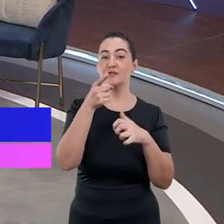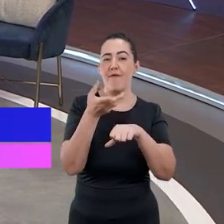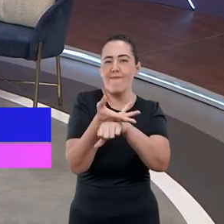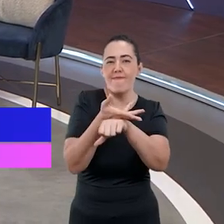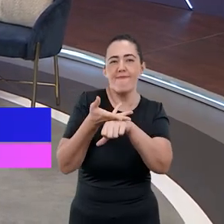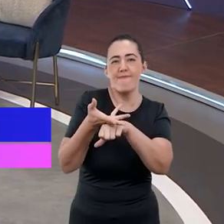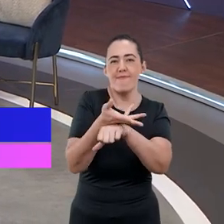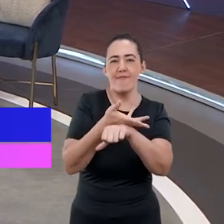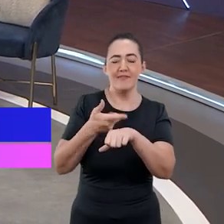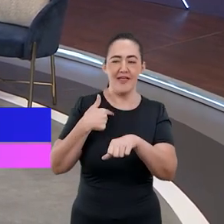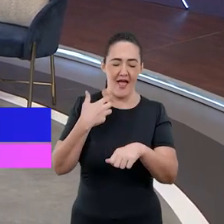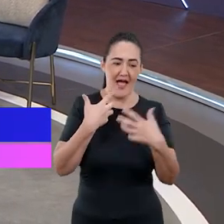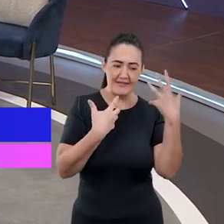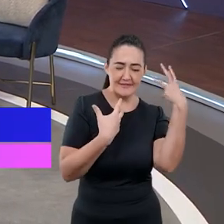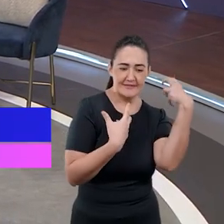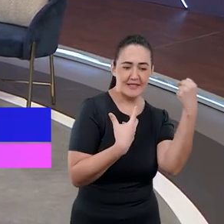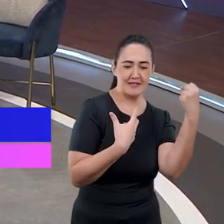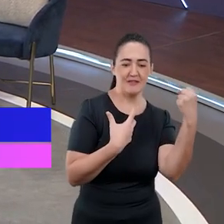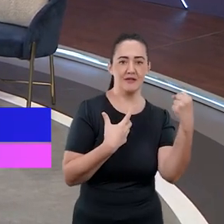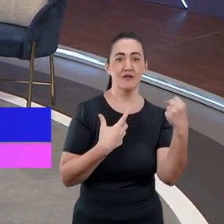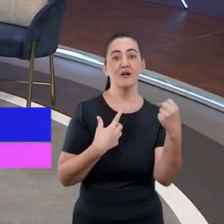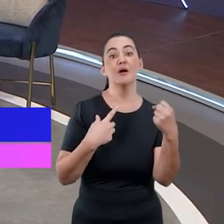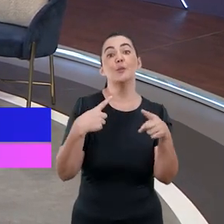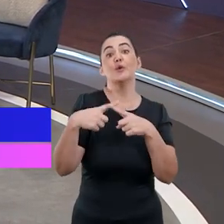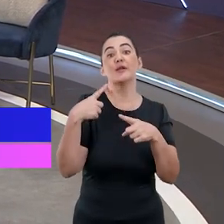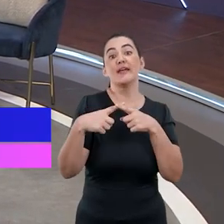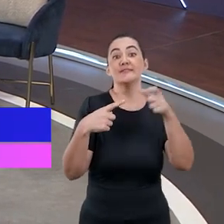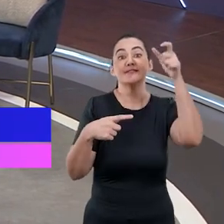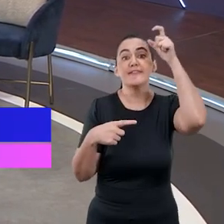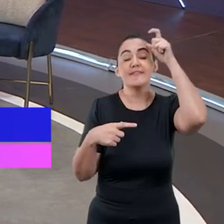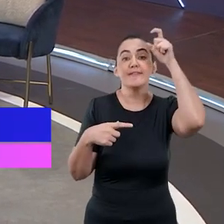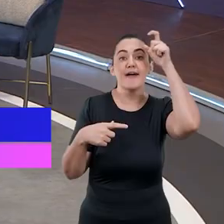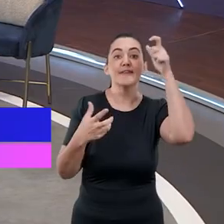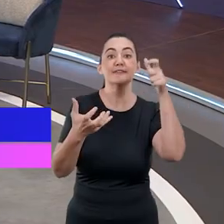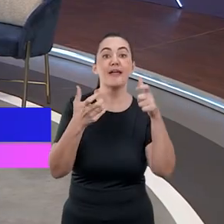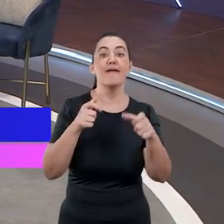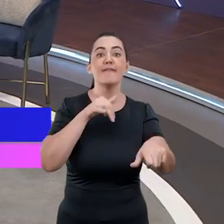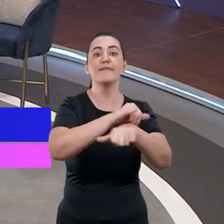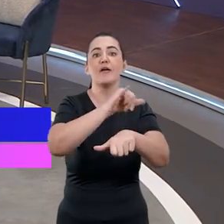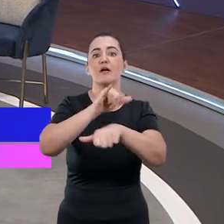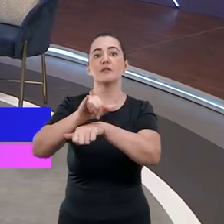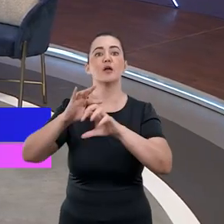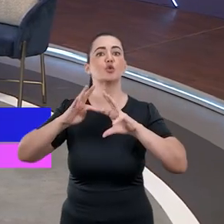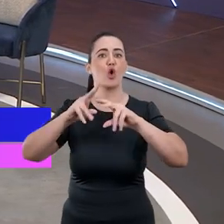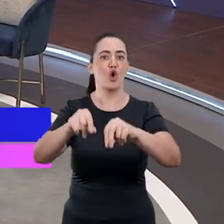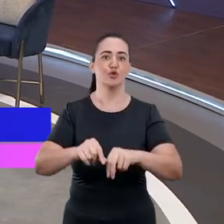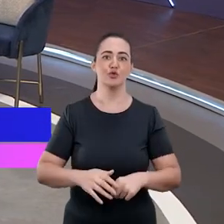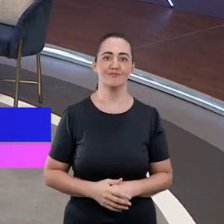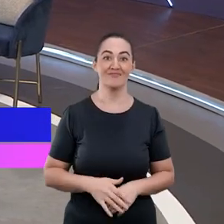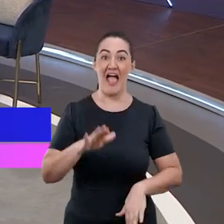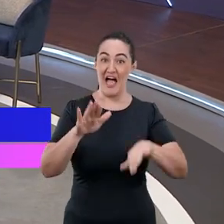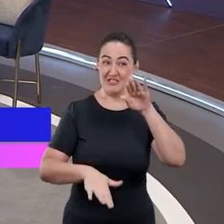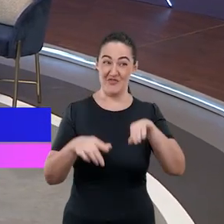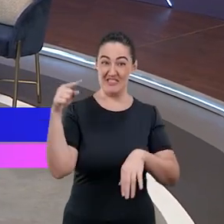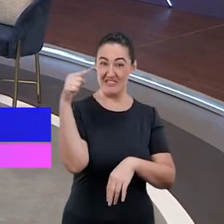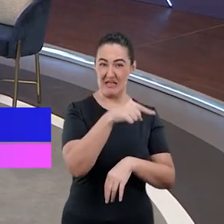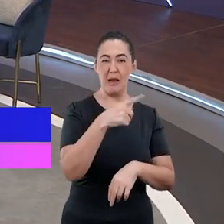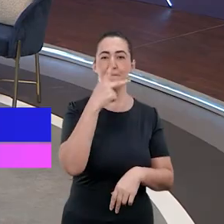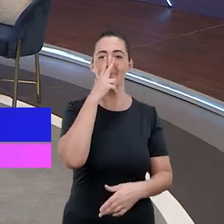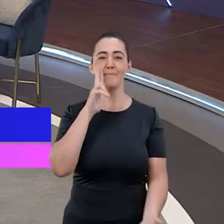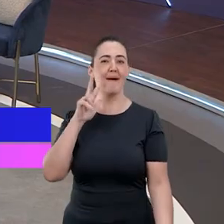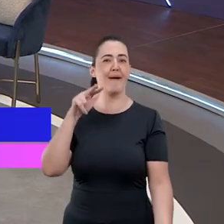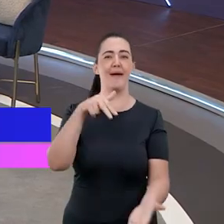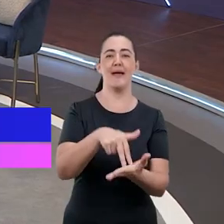existe, para que quando ele aparecer, você não esteja preparado para enfrentá-lo. Ou que a senhora não esteja preparada para lutar contra